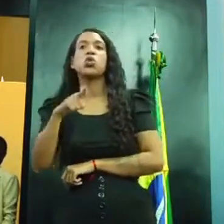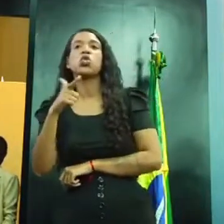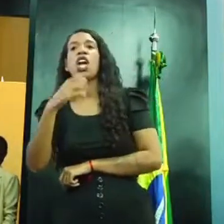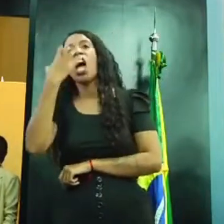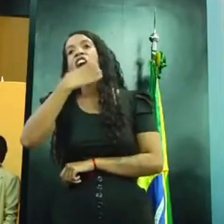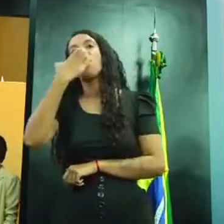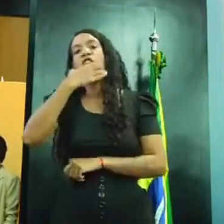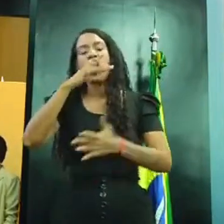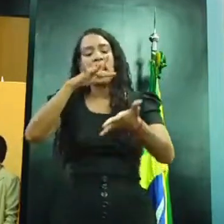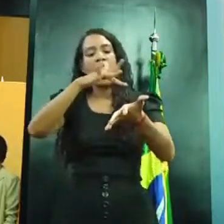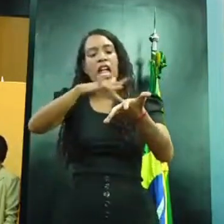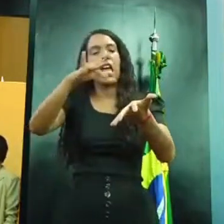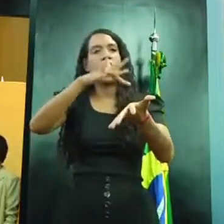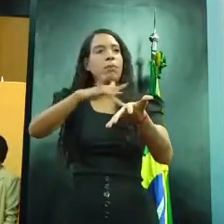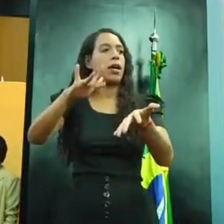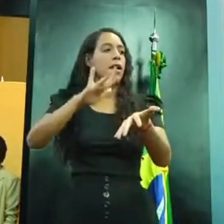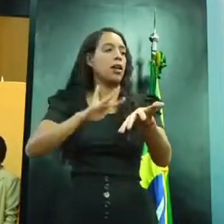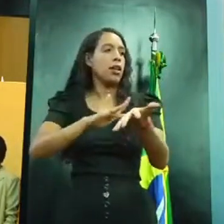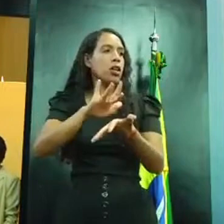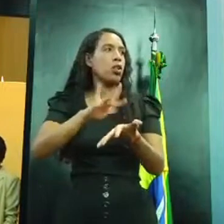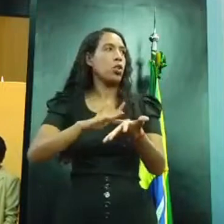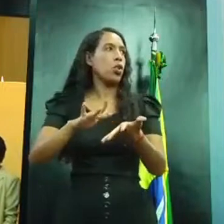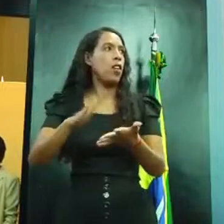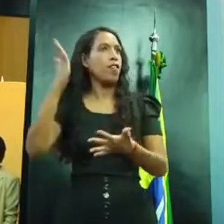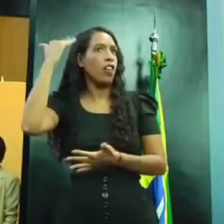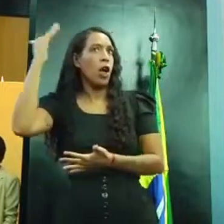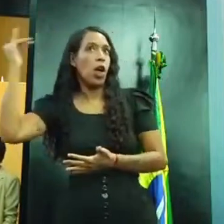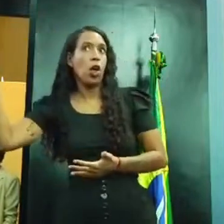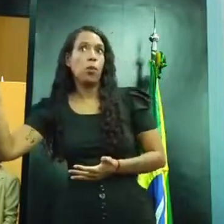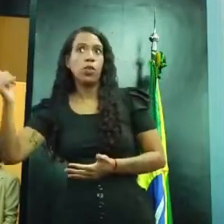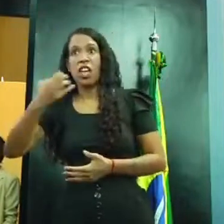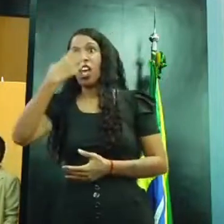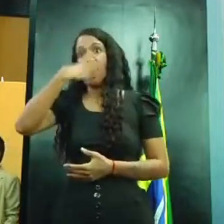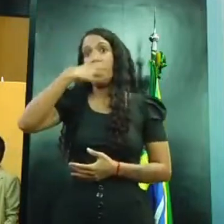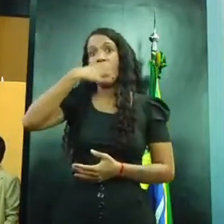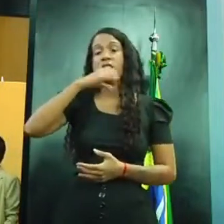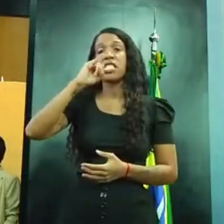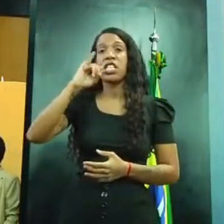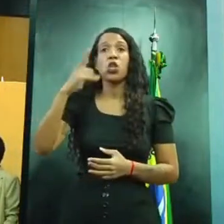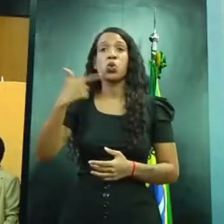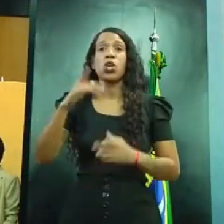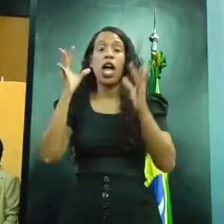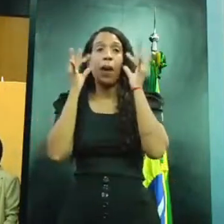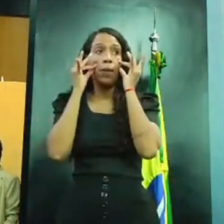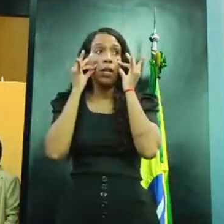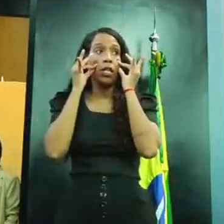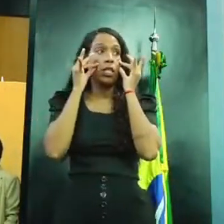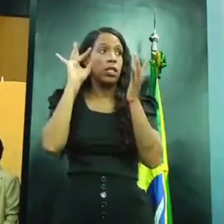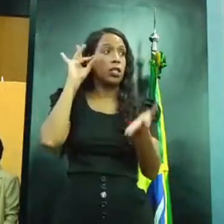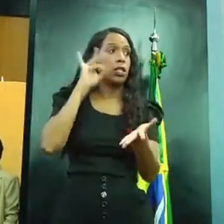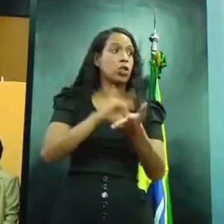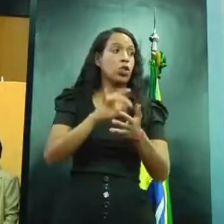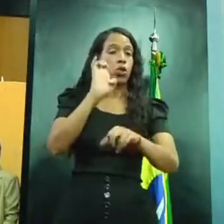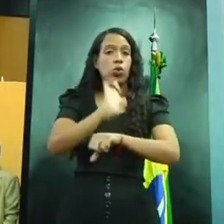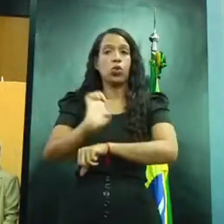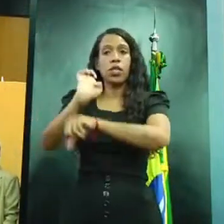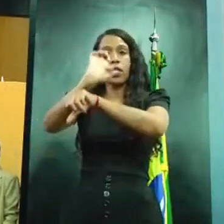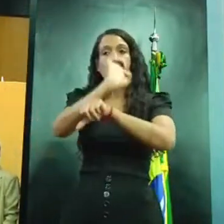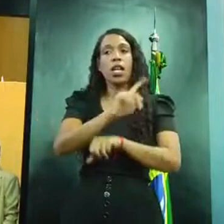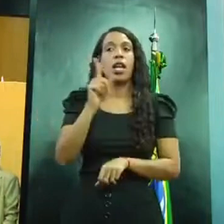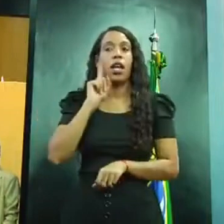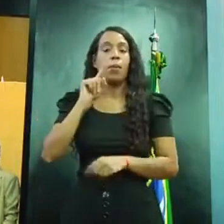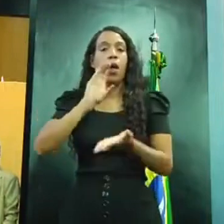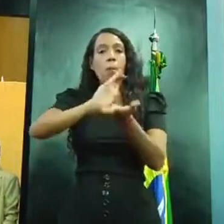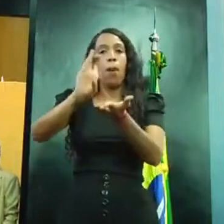haveria iPad, não haveria o sucesso genial da Apple sem a presença decisiva do Estado norte-americano